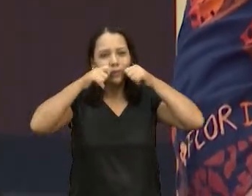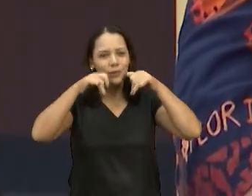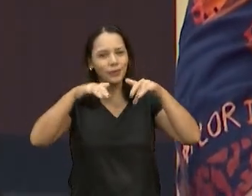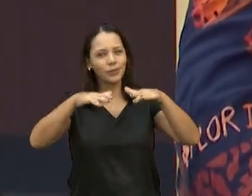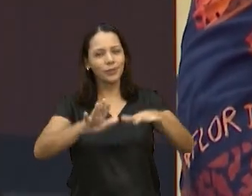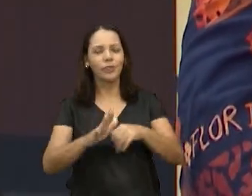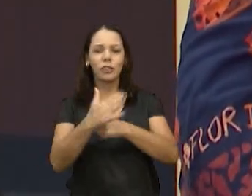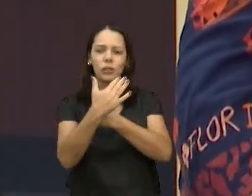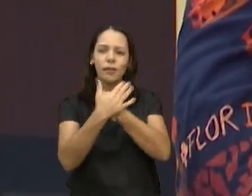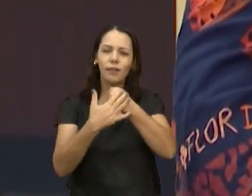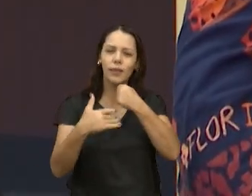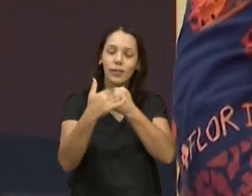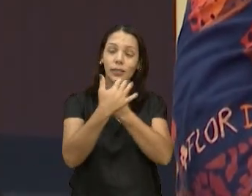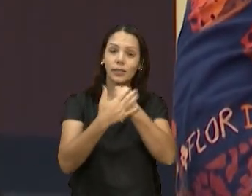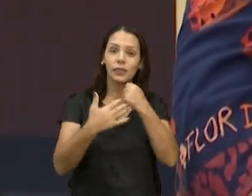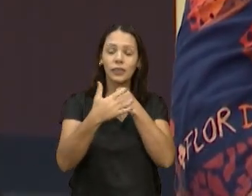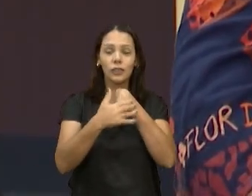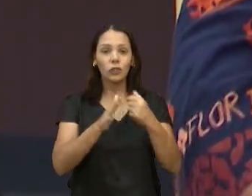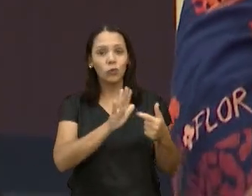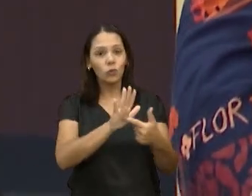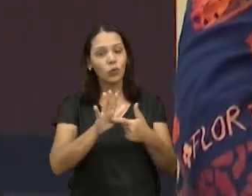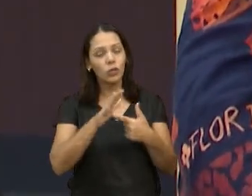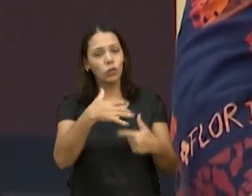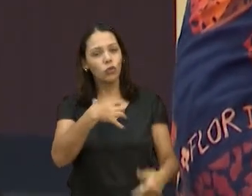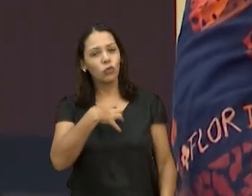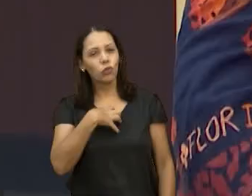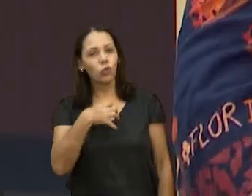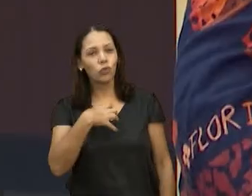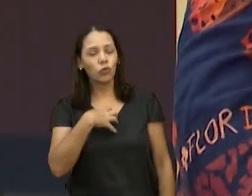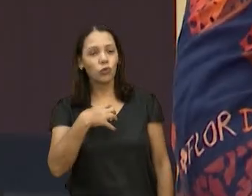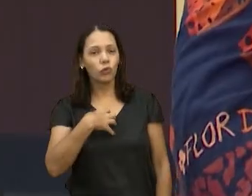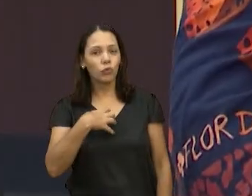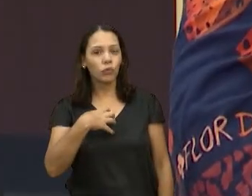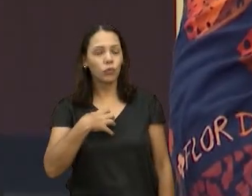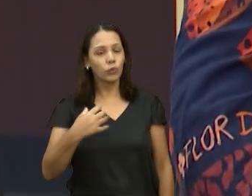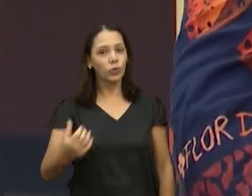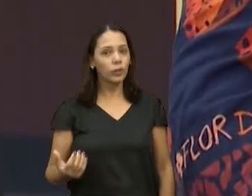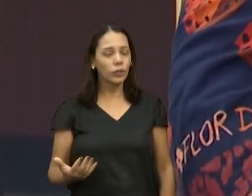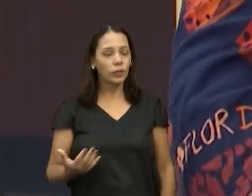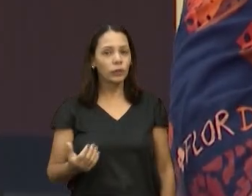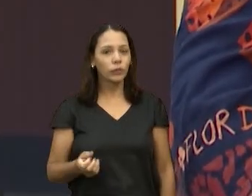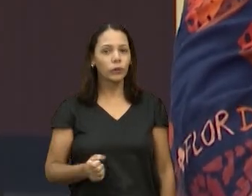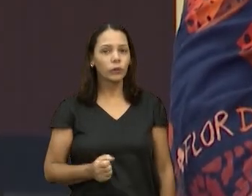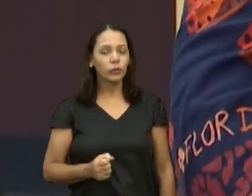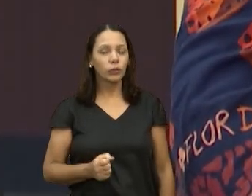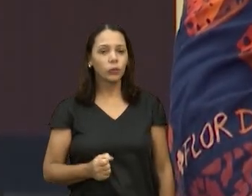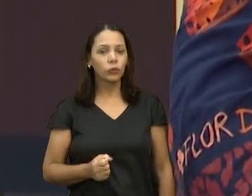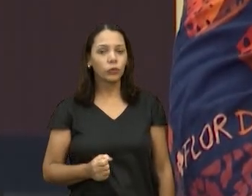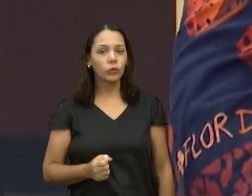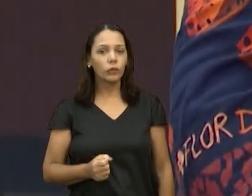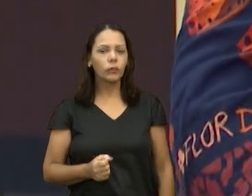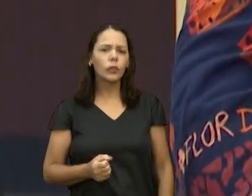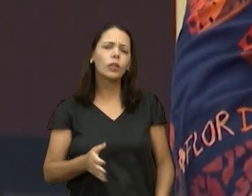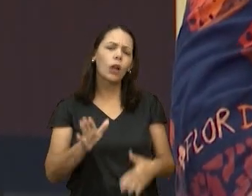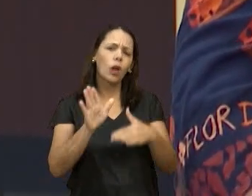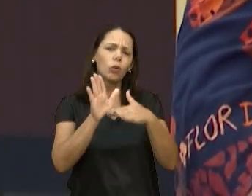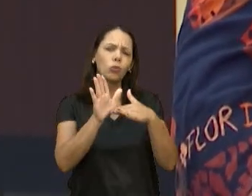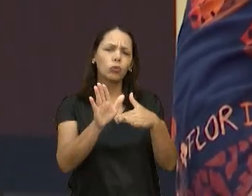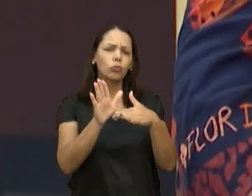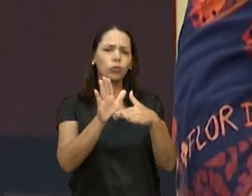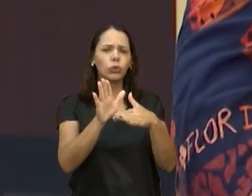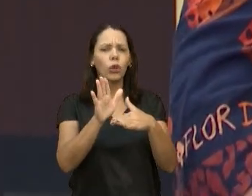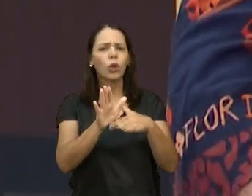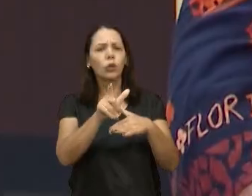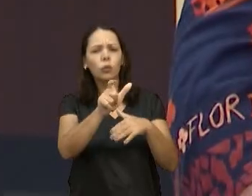afeto, expressar sentimento através de risos, né, buscando aí amenizar um pouquinho